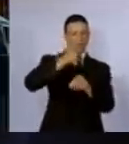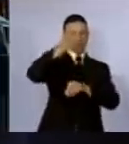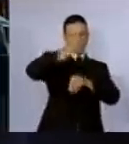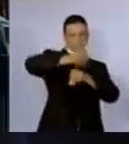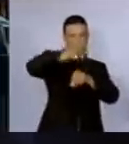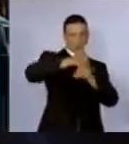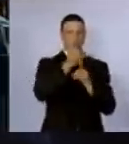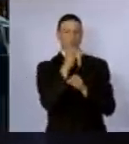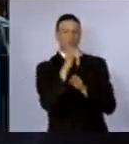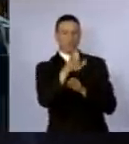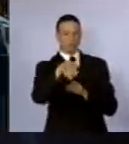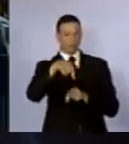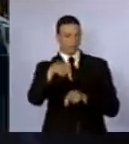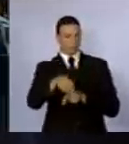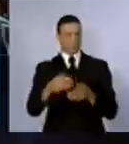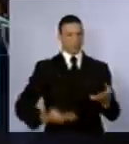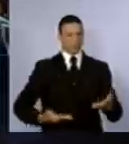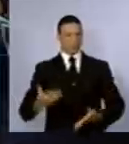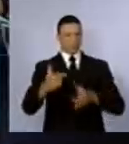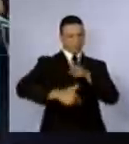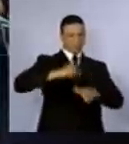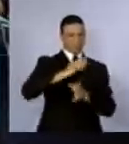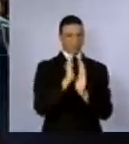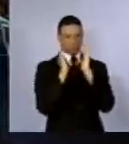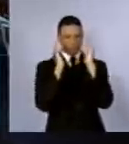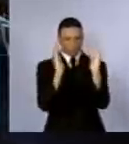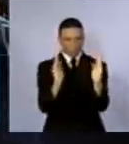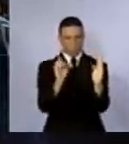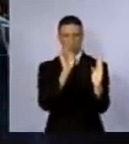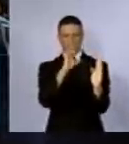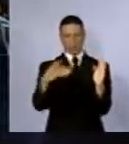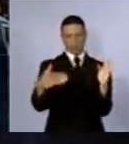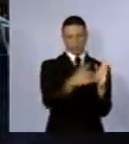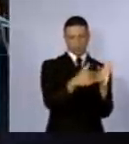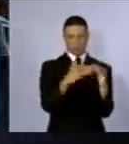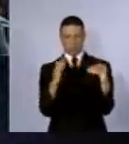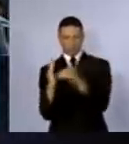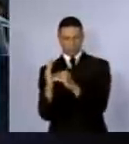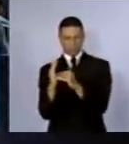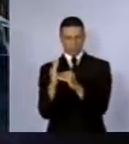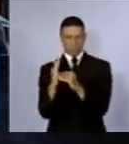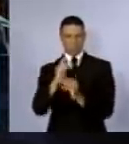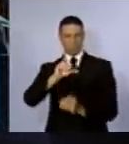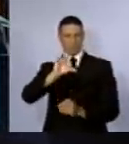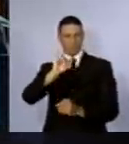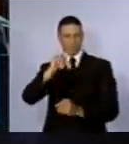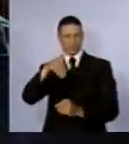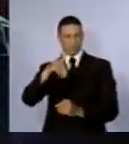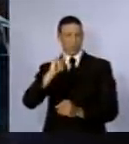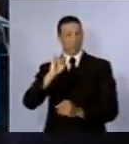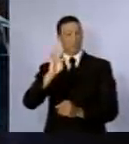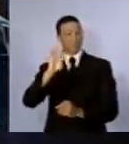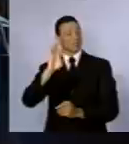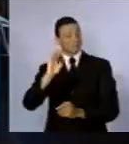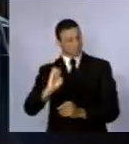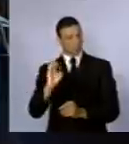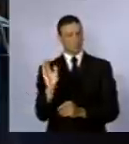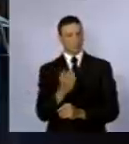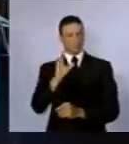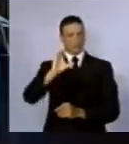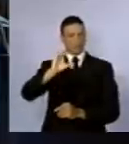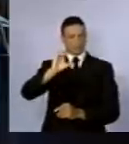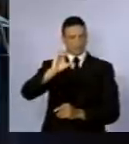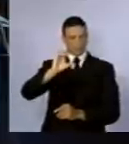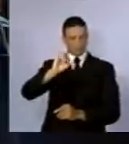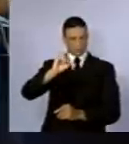trabalho mesmo, né? E aí são os chamados limites ocupacionais, né? Isso é uma questão muito importante. Essa